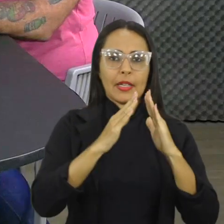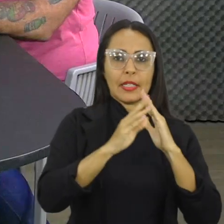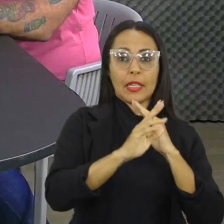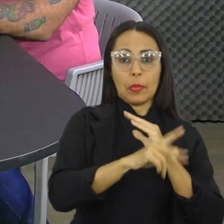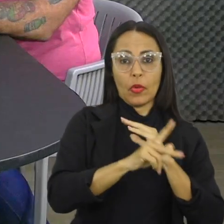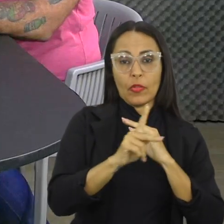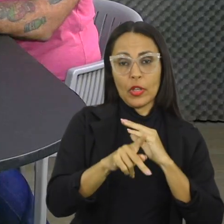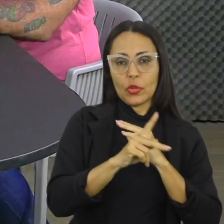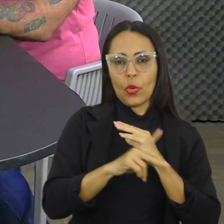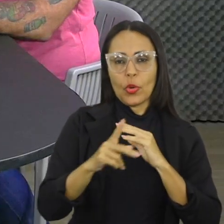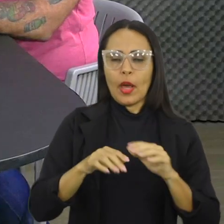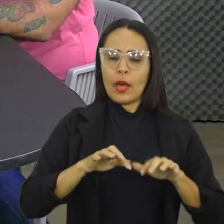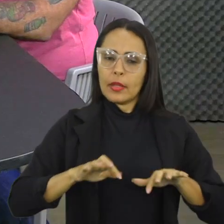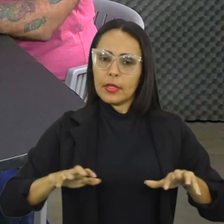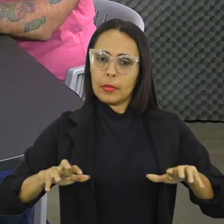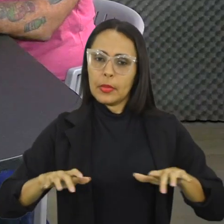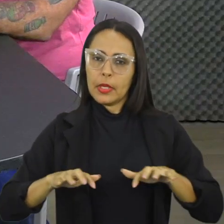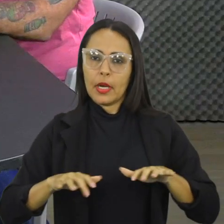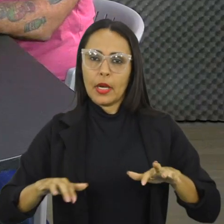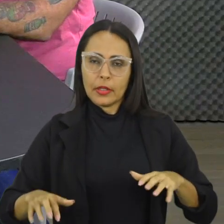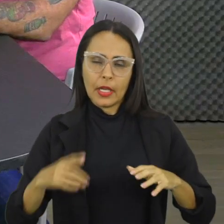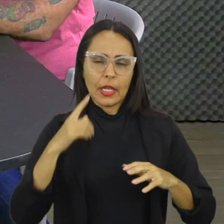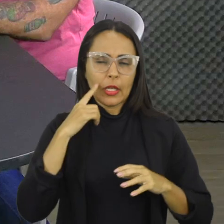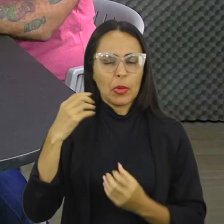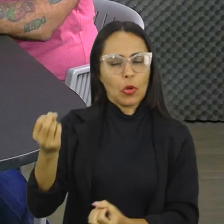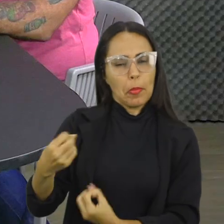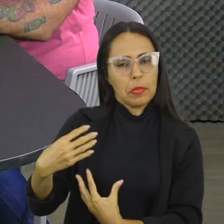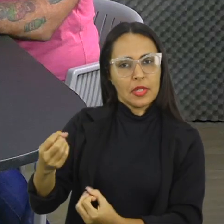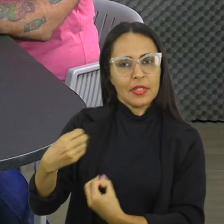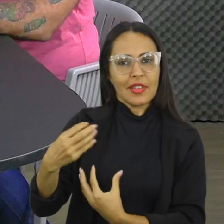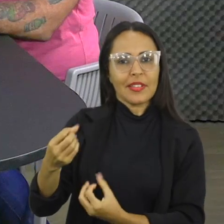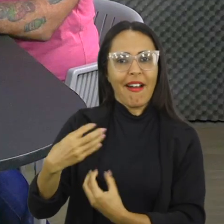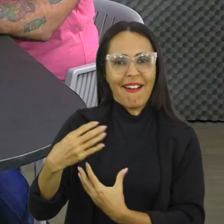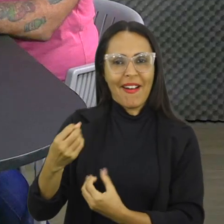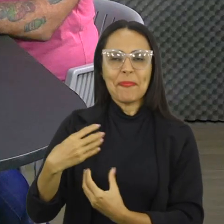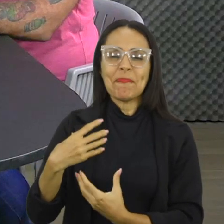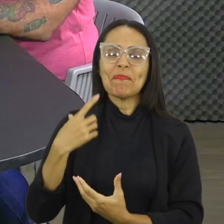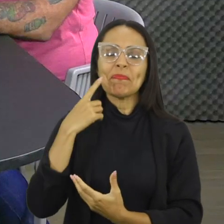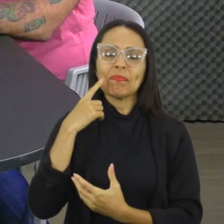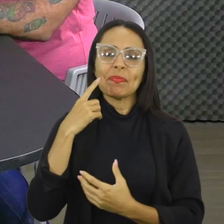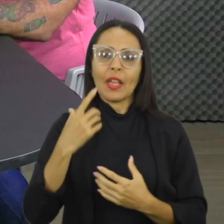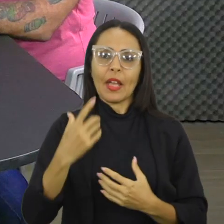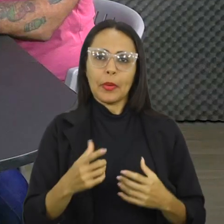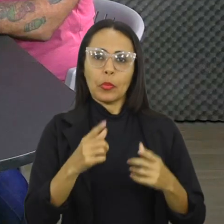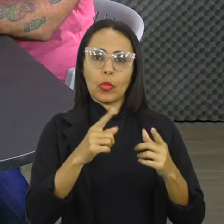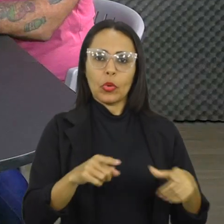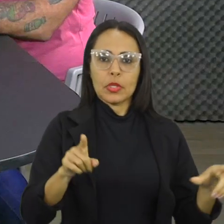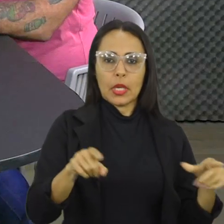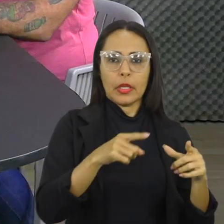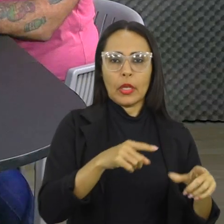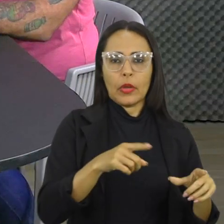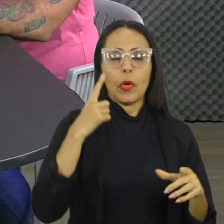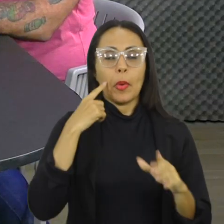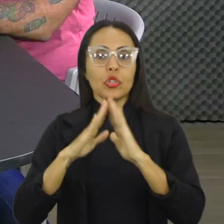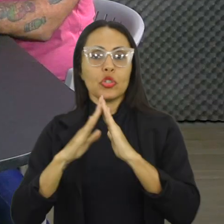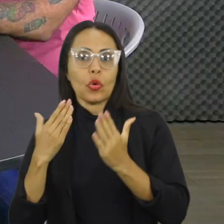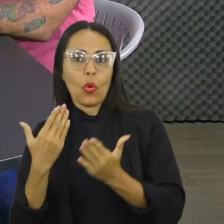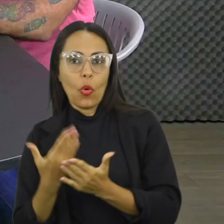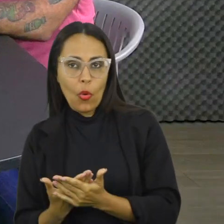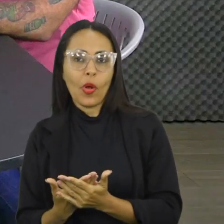ela me começou os ensinos formais, né, de música, ia para uma escolinha de música da